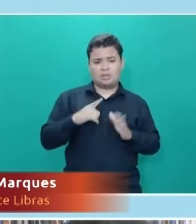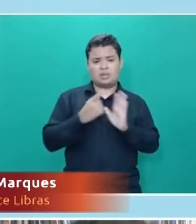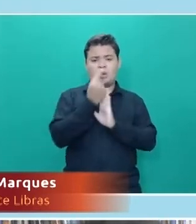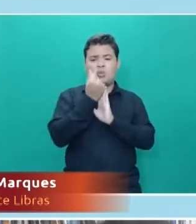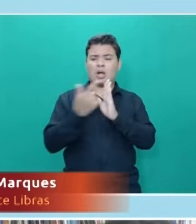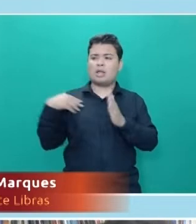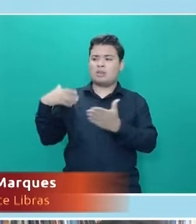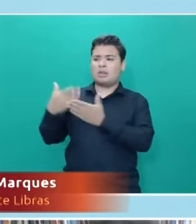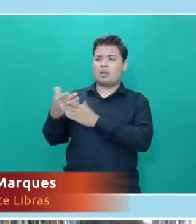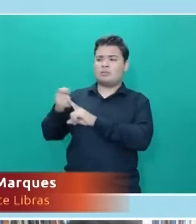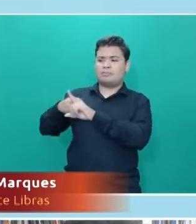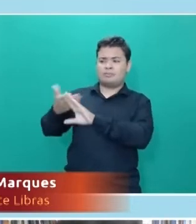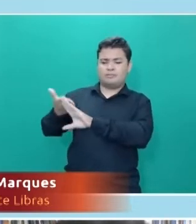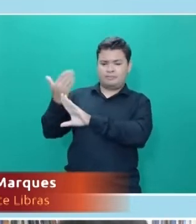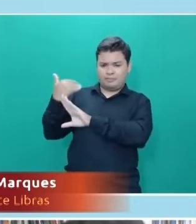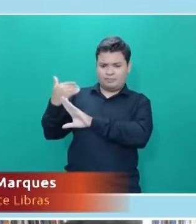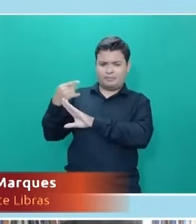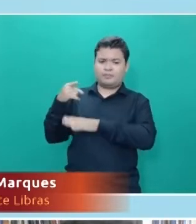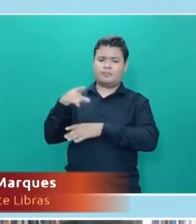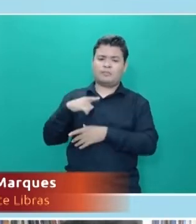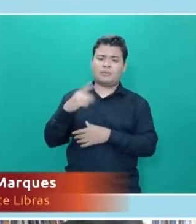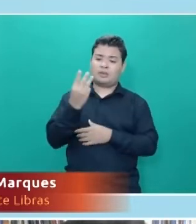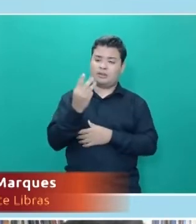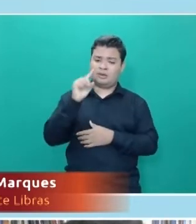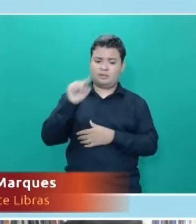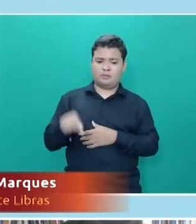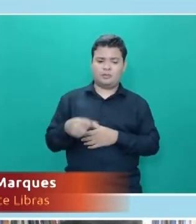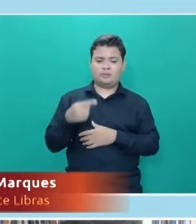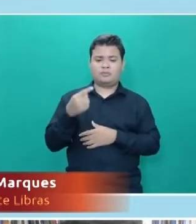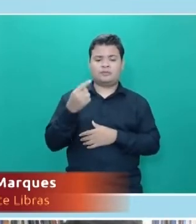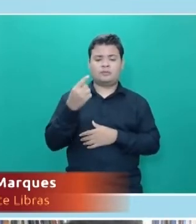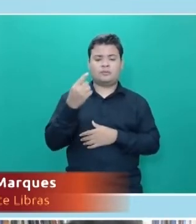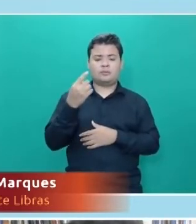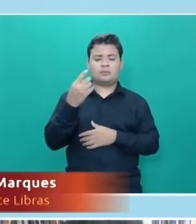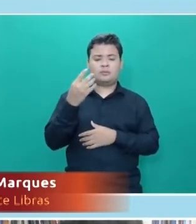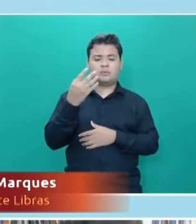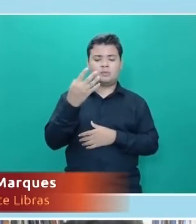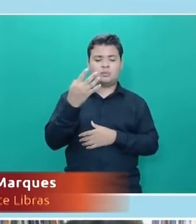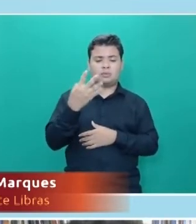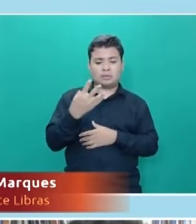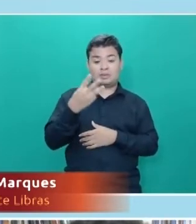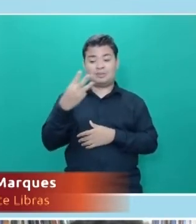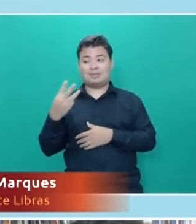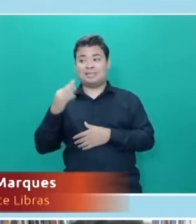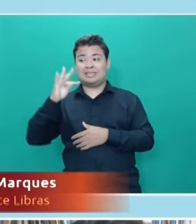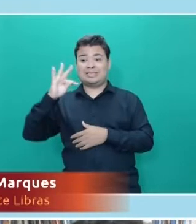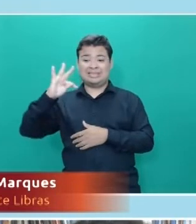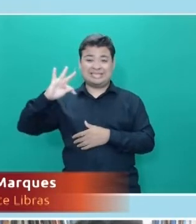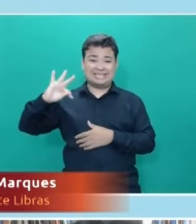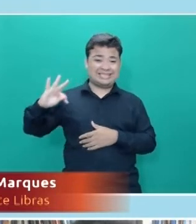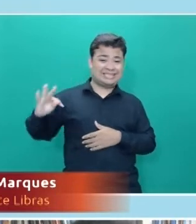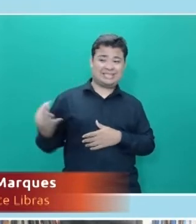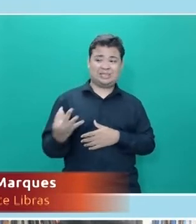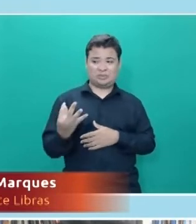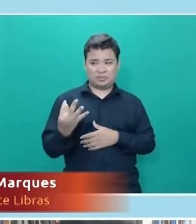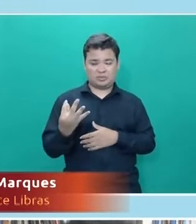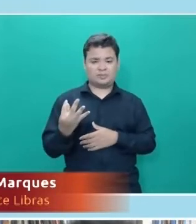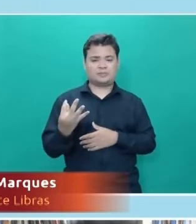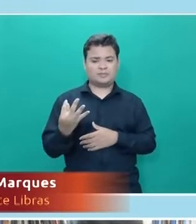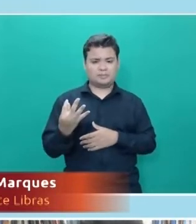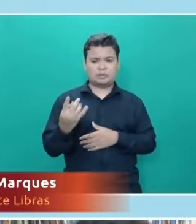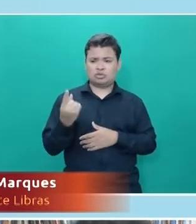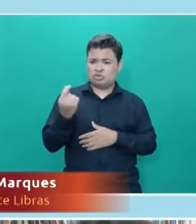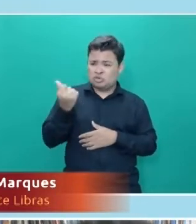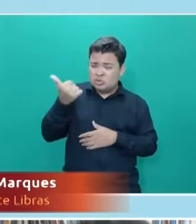passado, Camilo, foi de 3,43 trilhões. Isso é muito dinheiro.